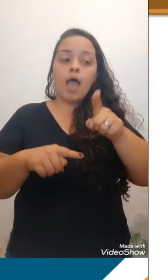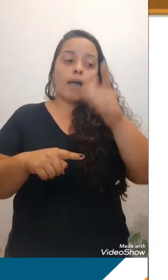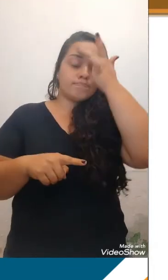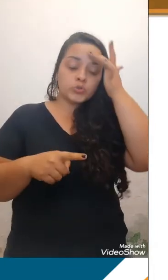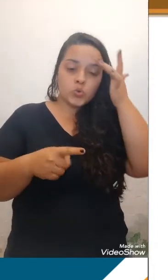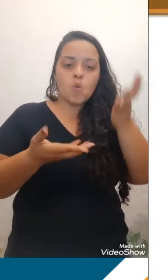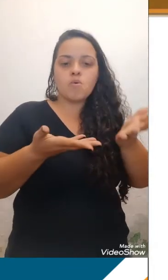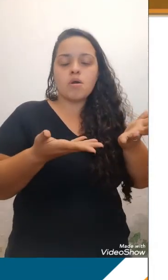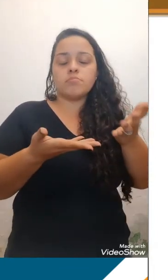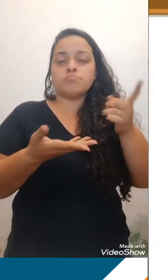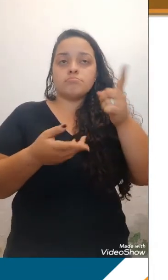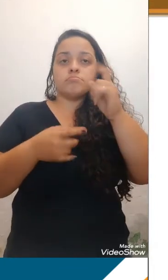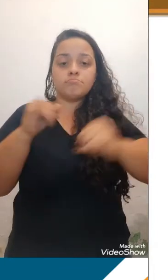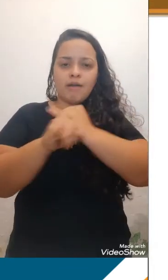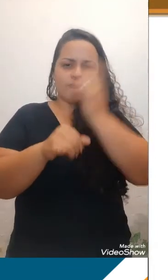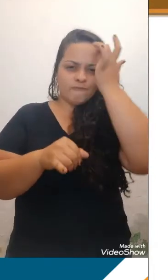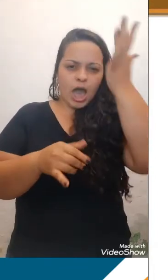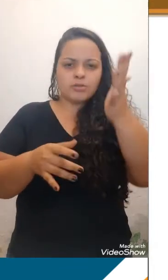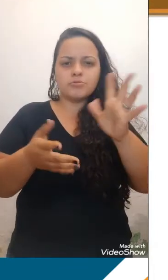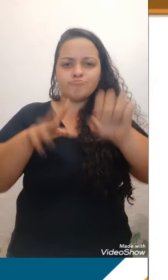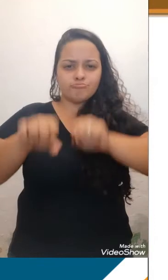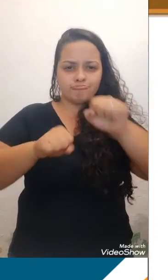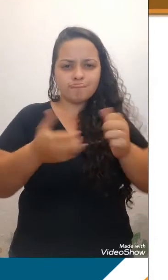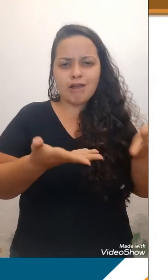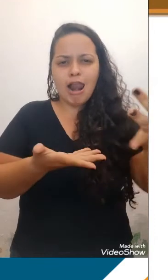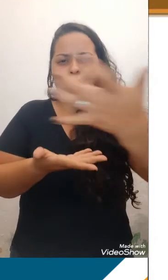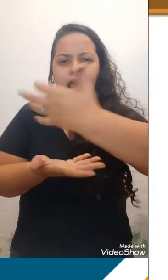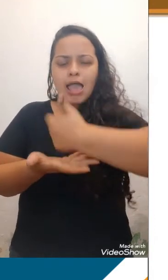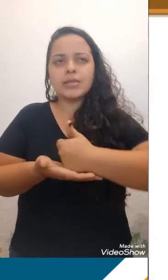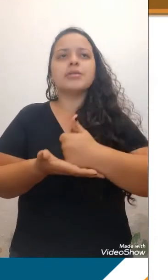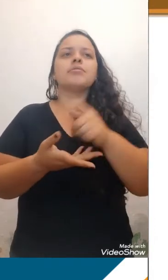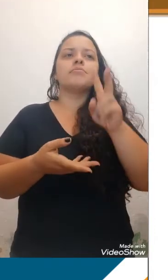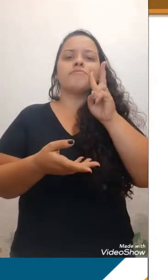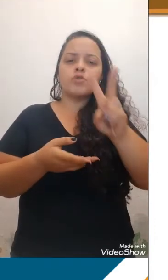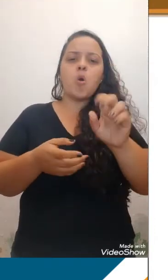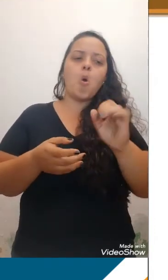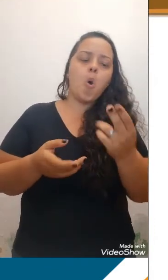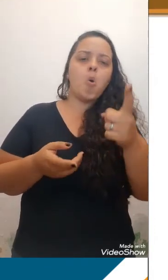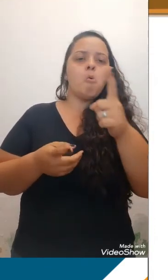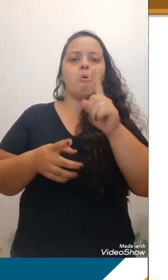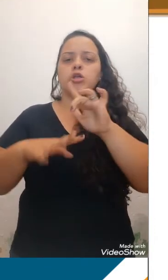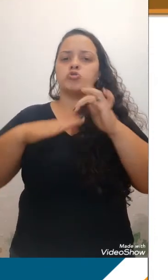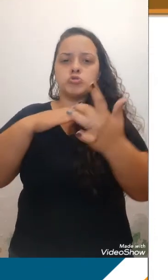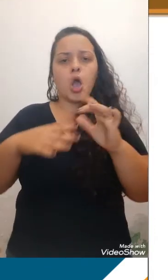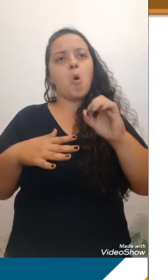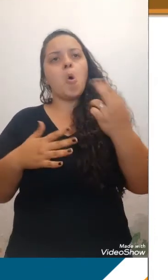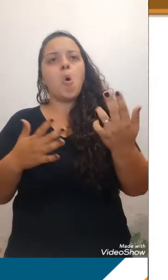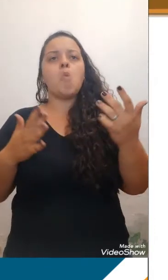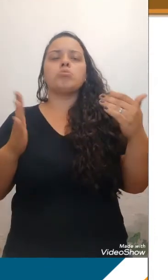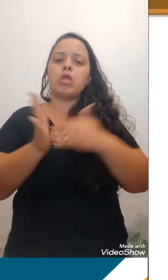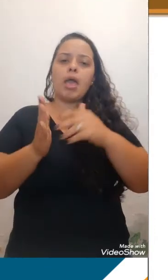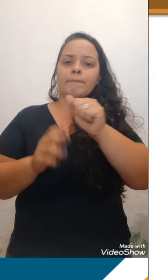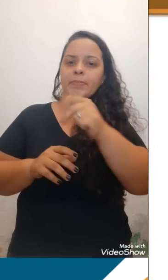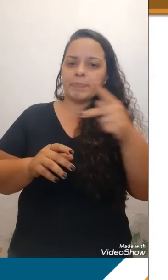são coletados após uma simples navegação na internet, seja ela uma simples busca, uma visita no perfil de rede social, até